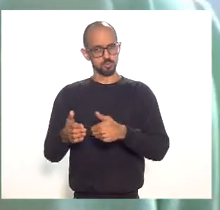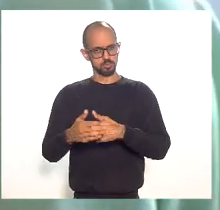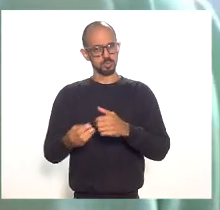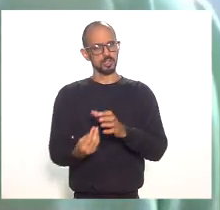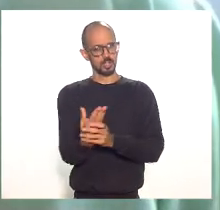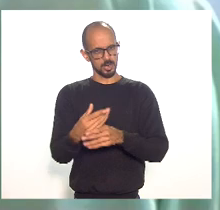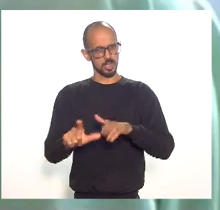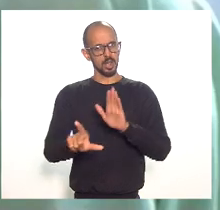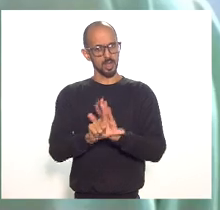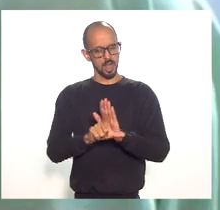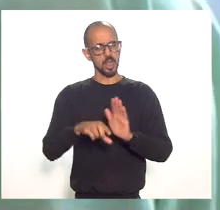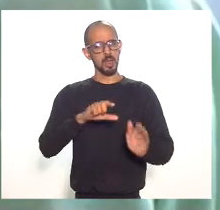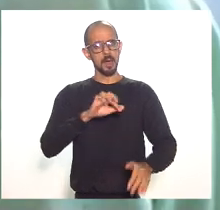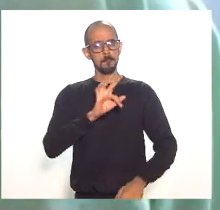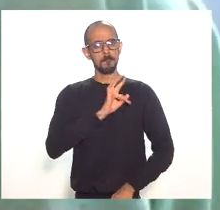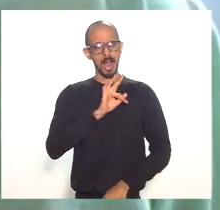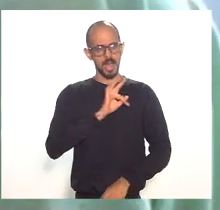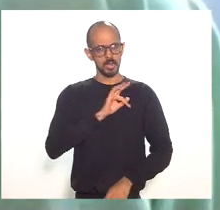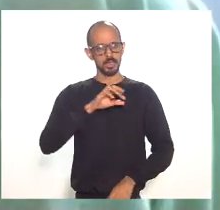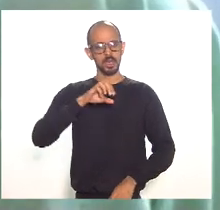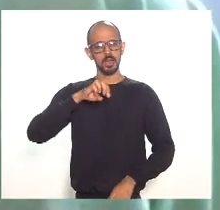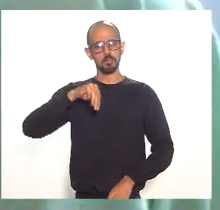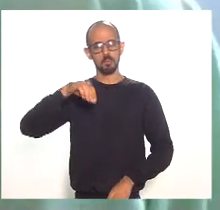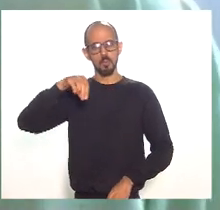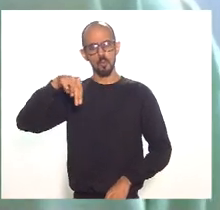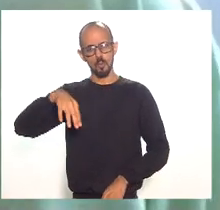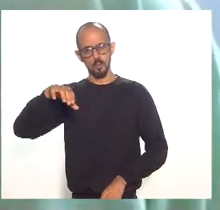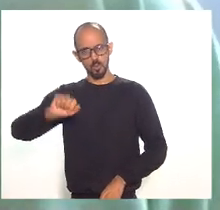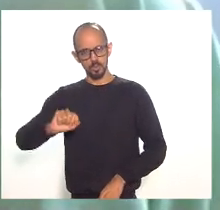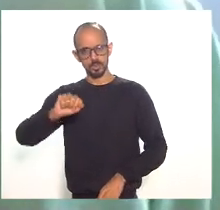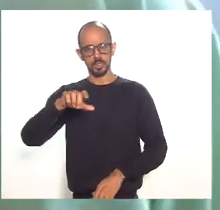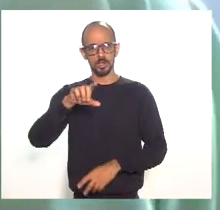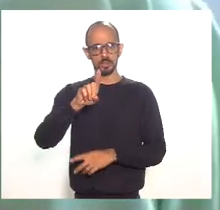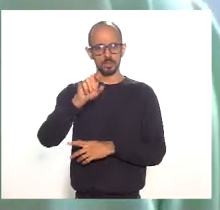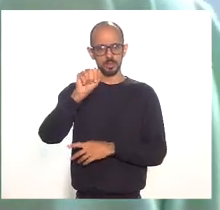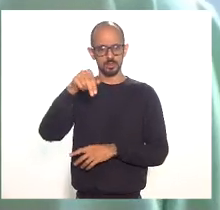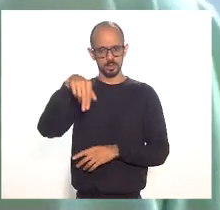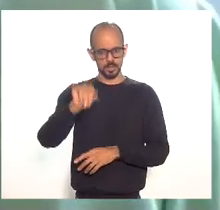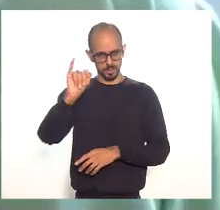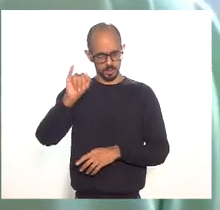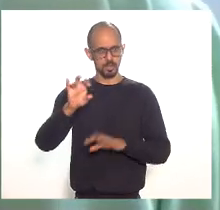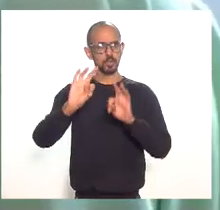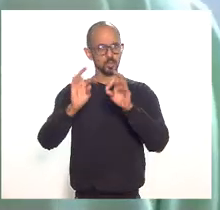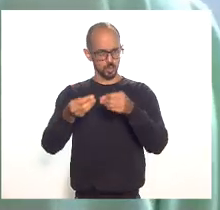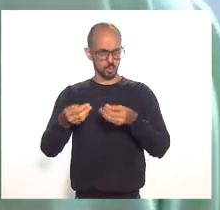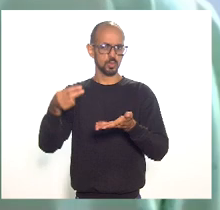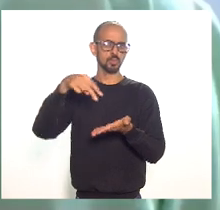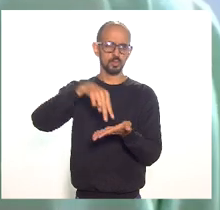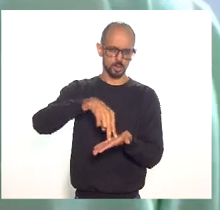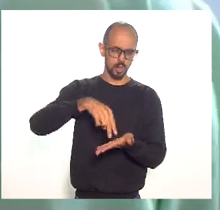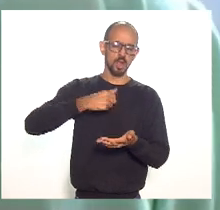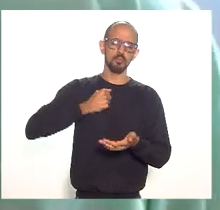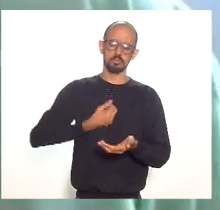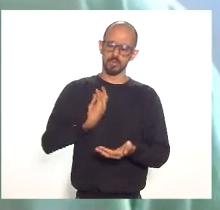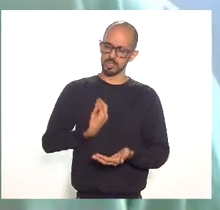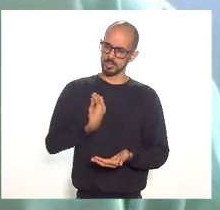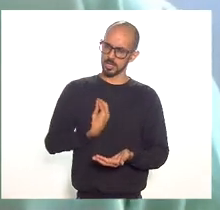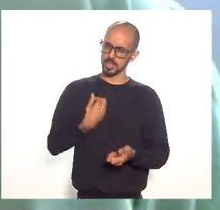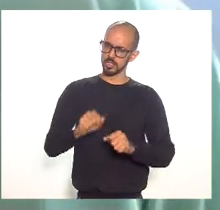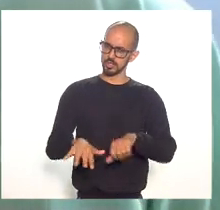Mônica Francisco, Dani Monteiro, todas presentes na